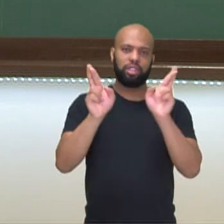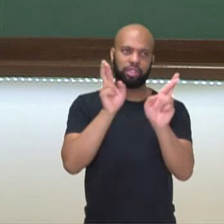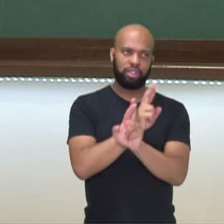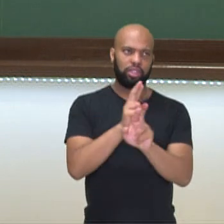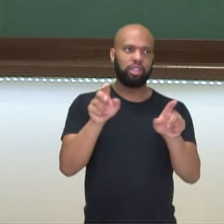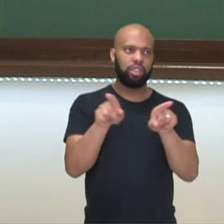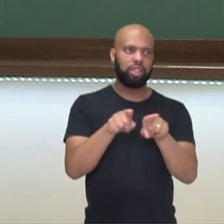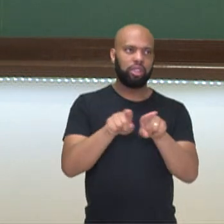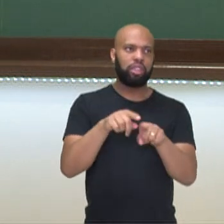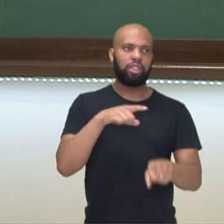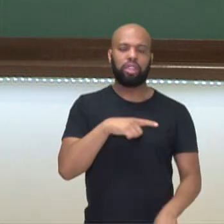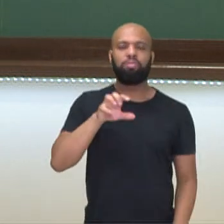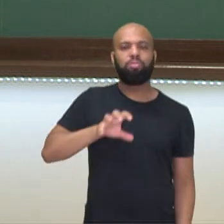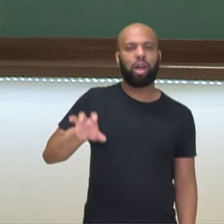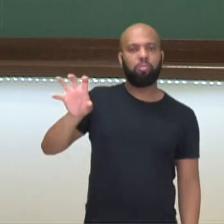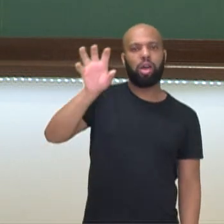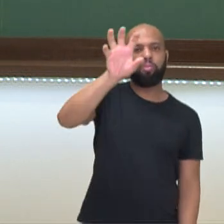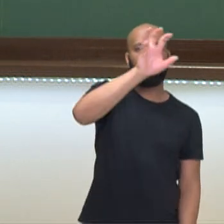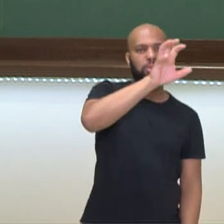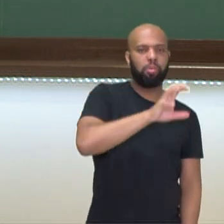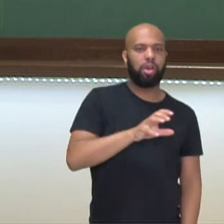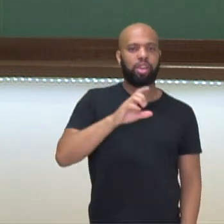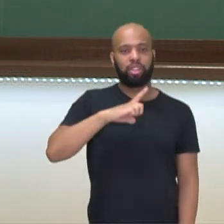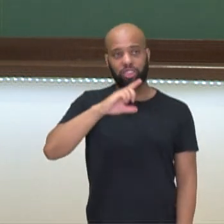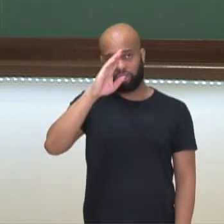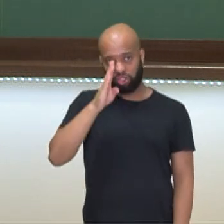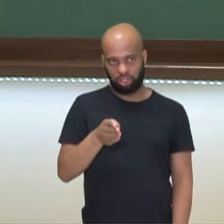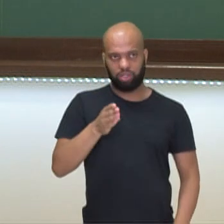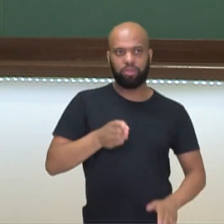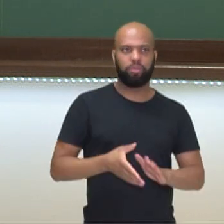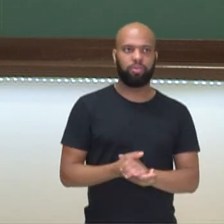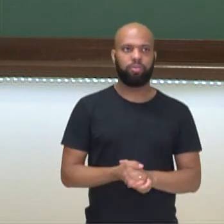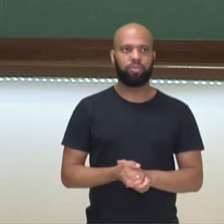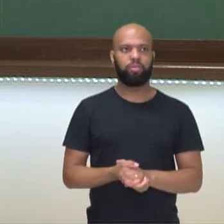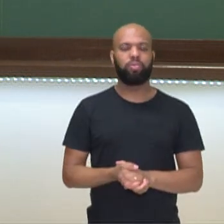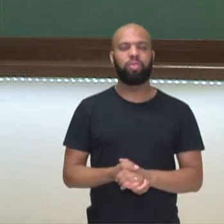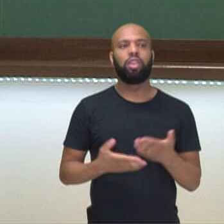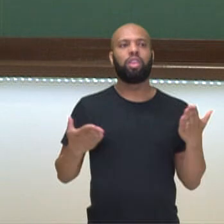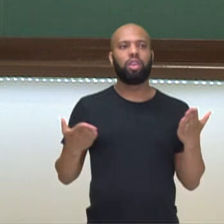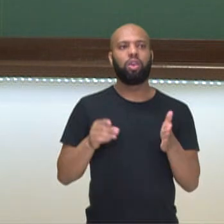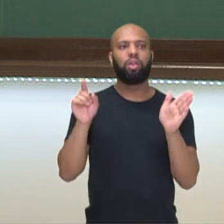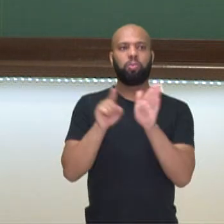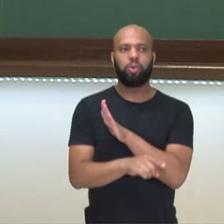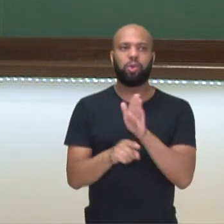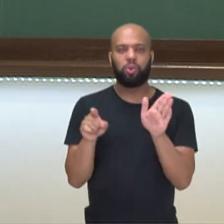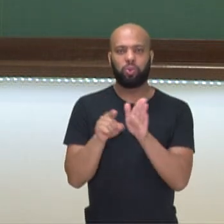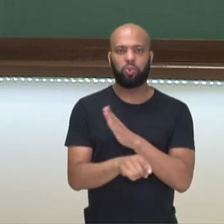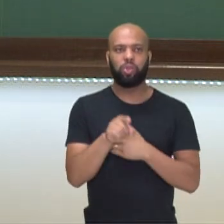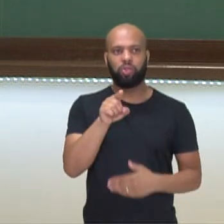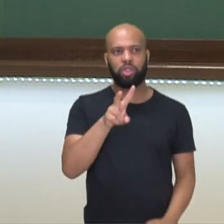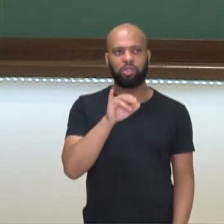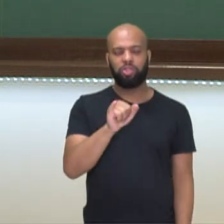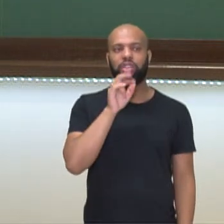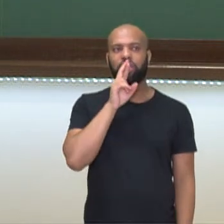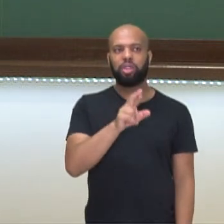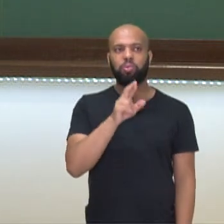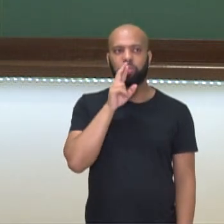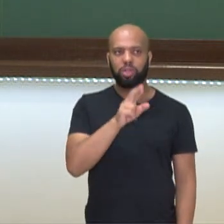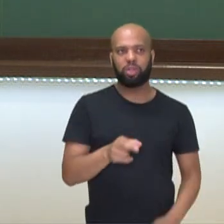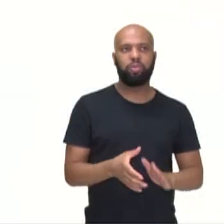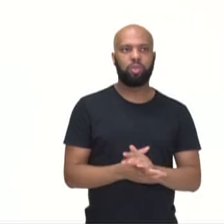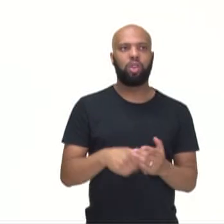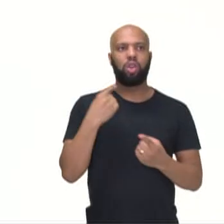de regiões imediatas umas às outras. Então, bora lá num